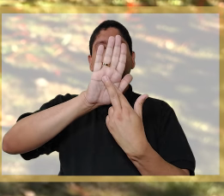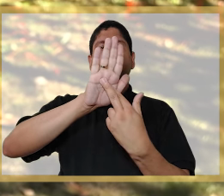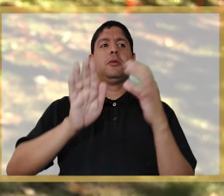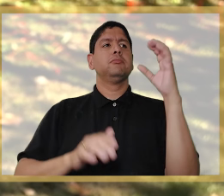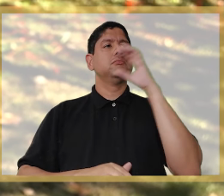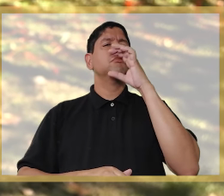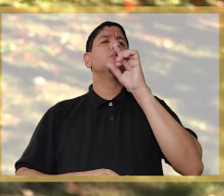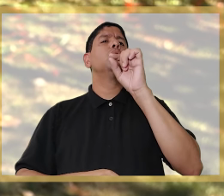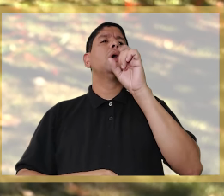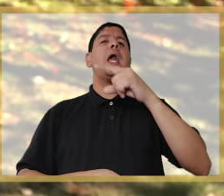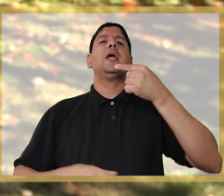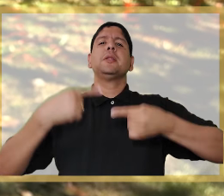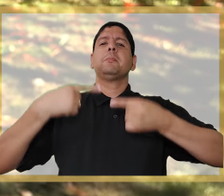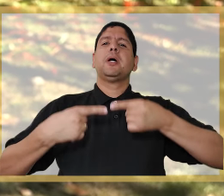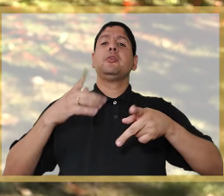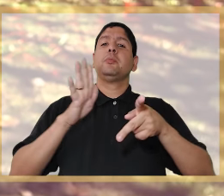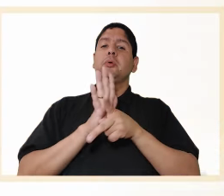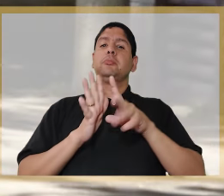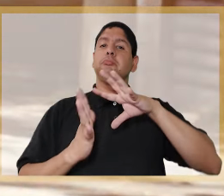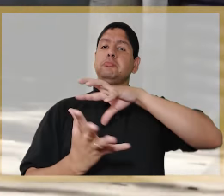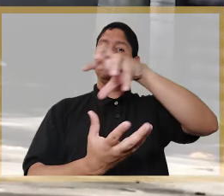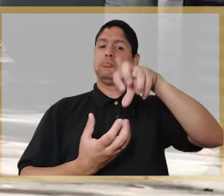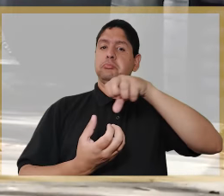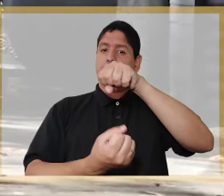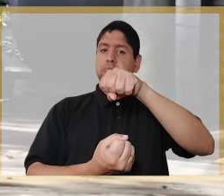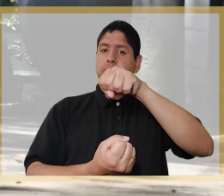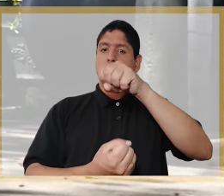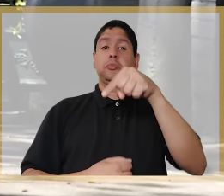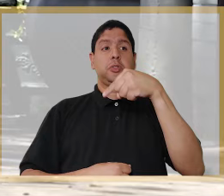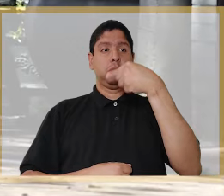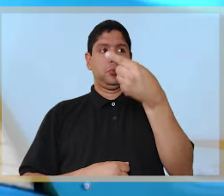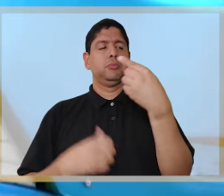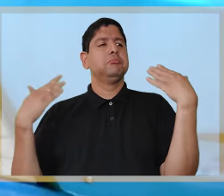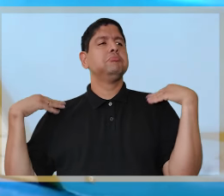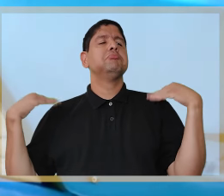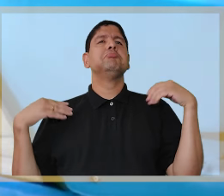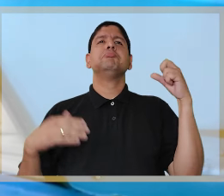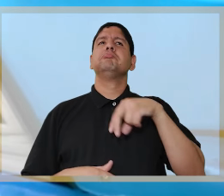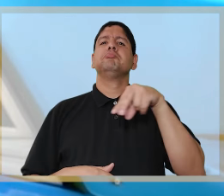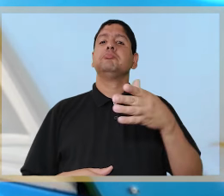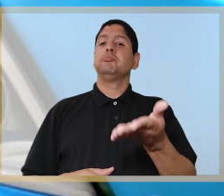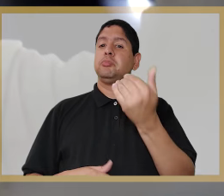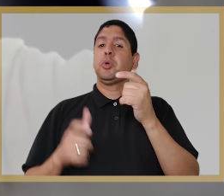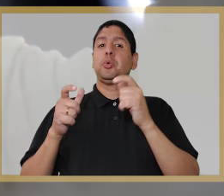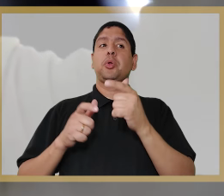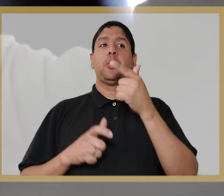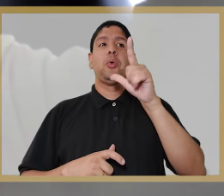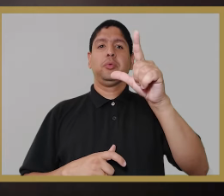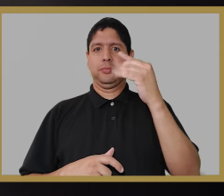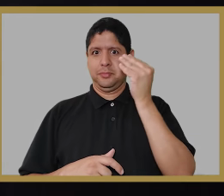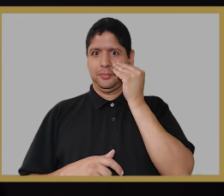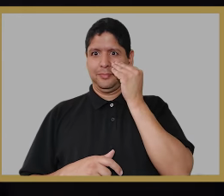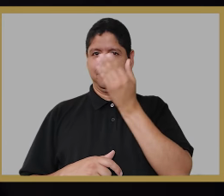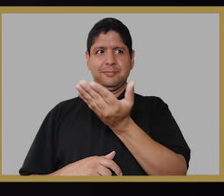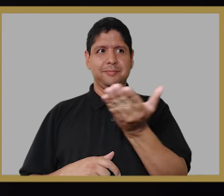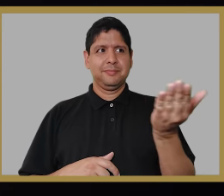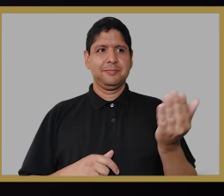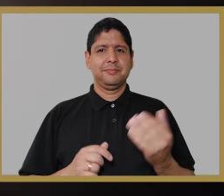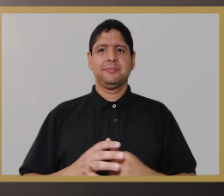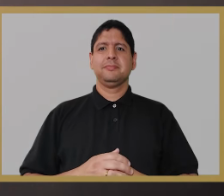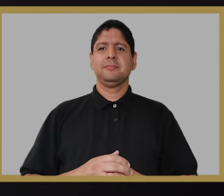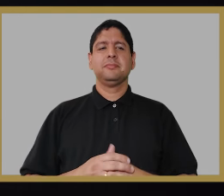do debate sobre a sustentabilidade. E depois desse passeio incrível, bora conhecer outro ponto tradicional da história do Rio?